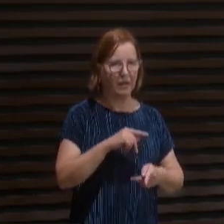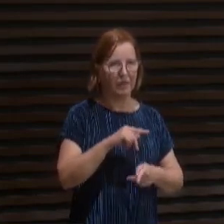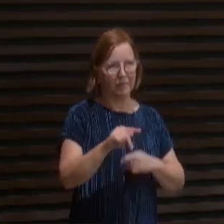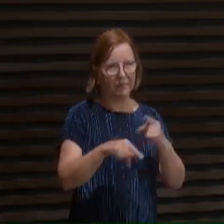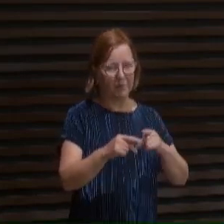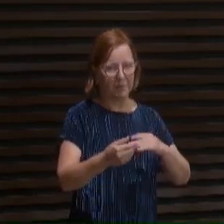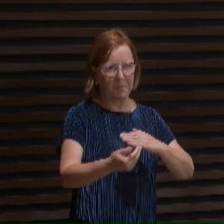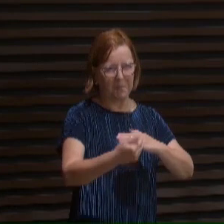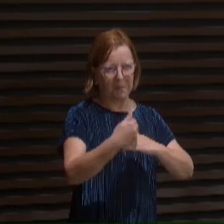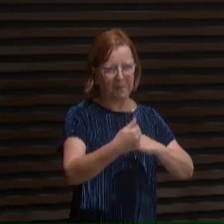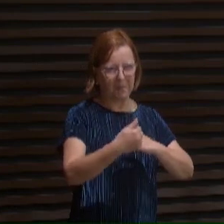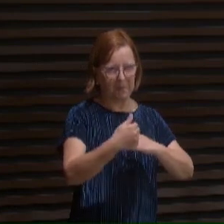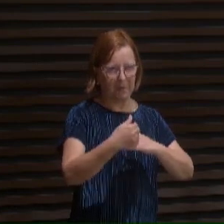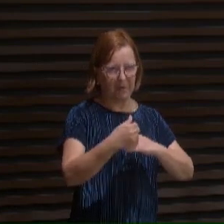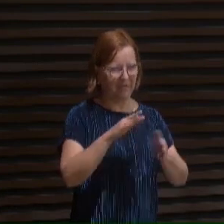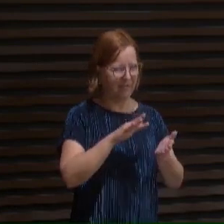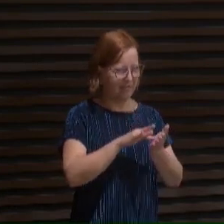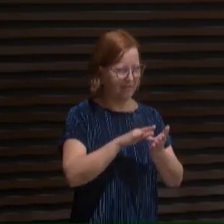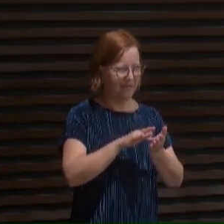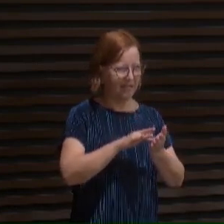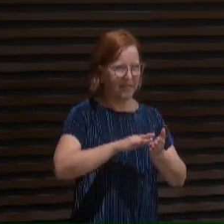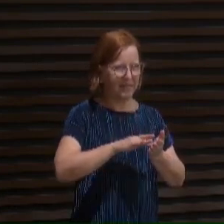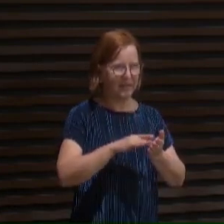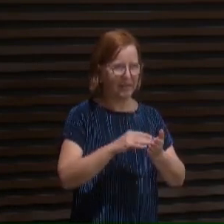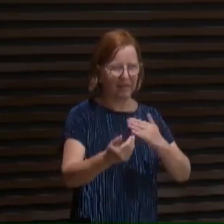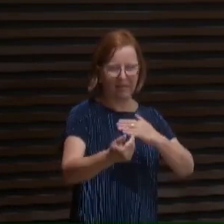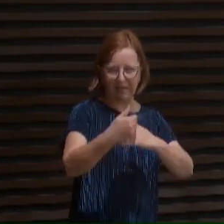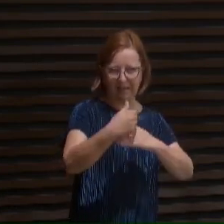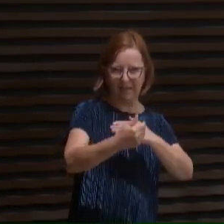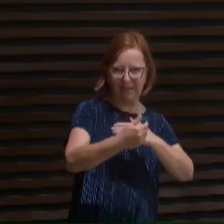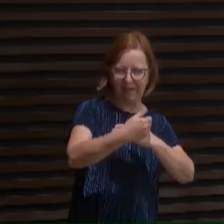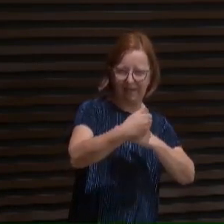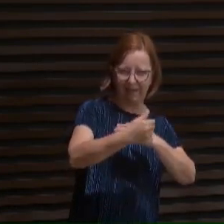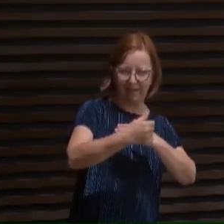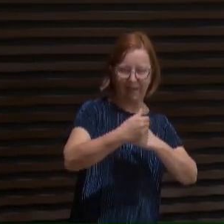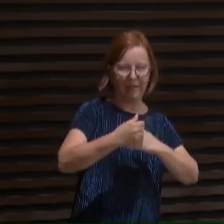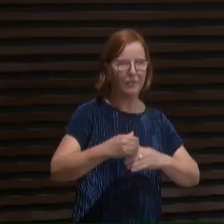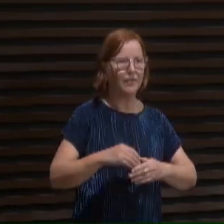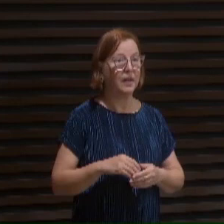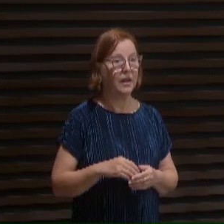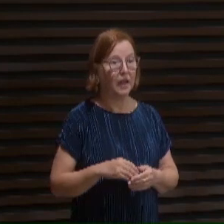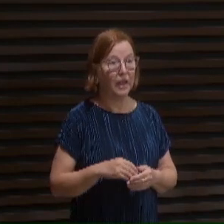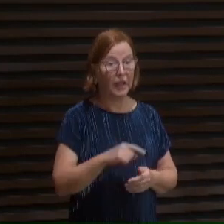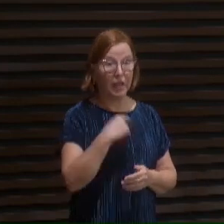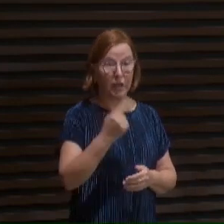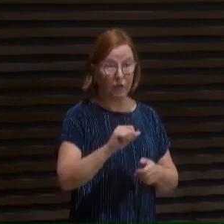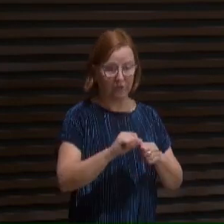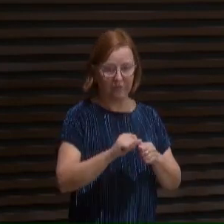a insinuação da serpente. Eles vêm entrando com a coisa aqui e acolá, para nos